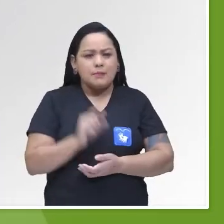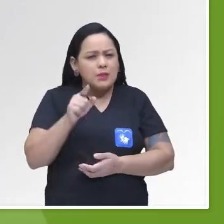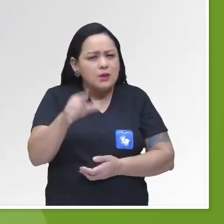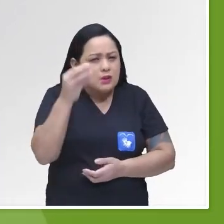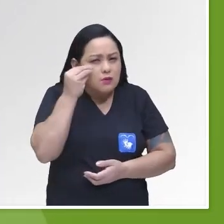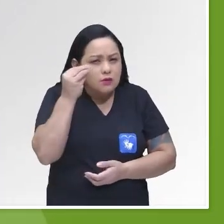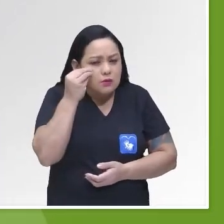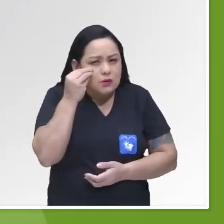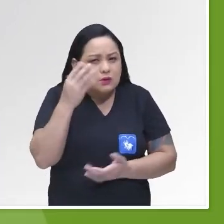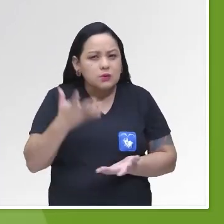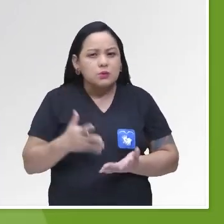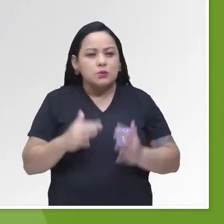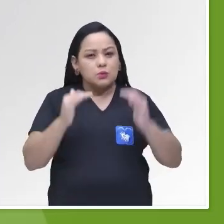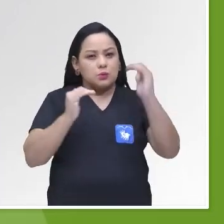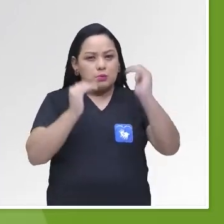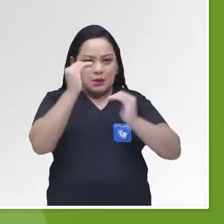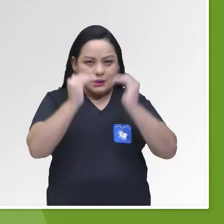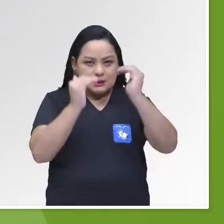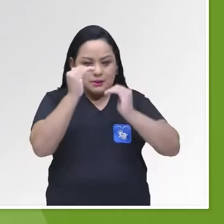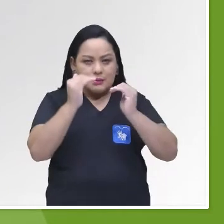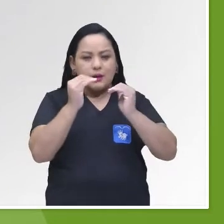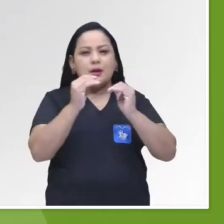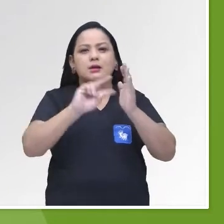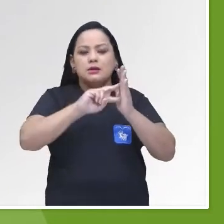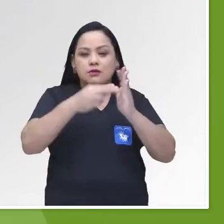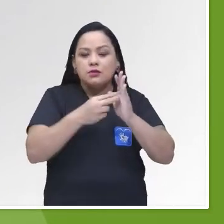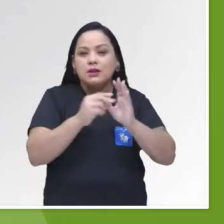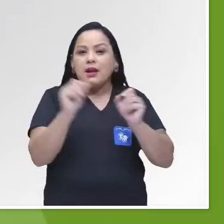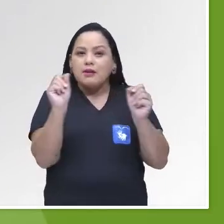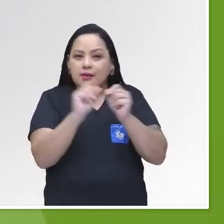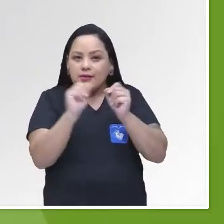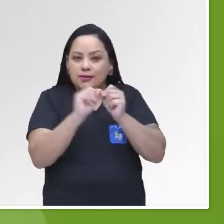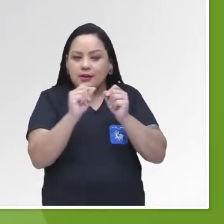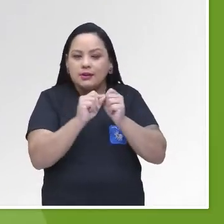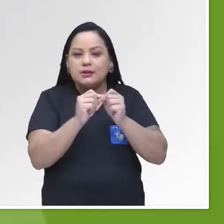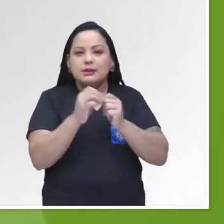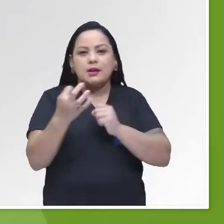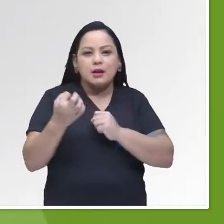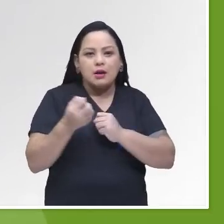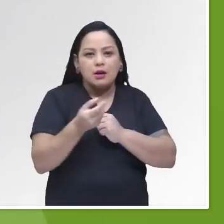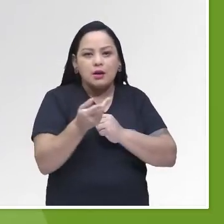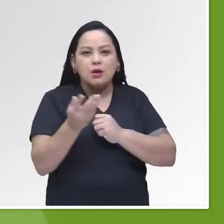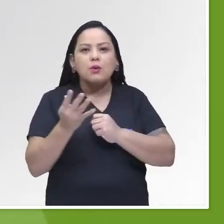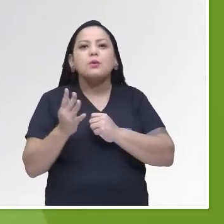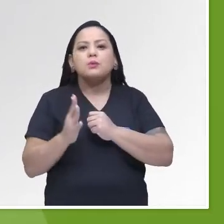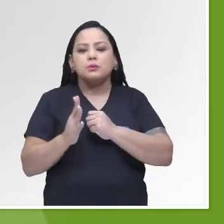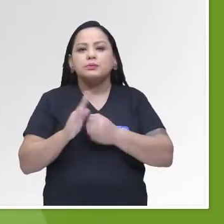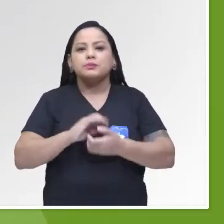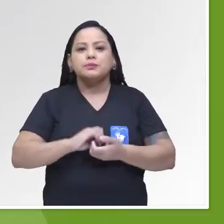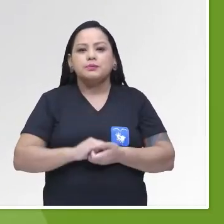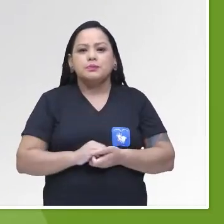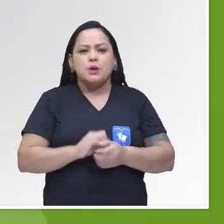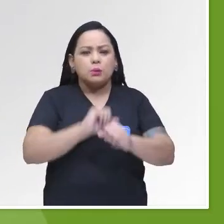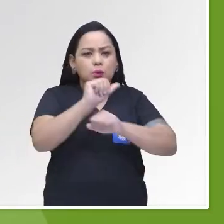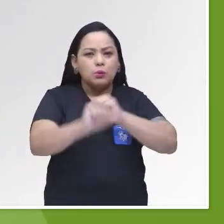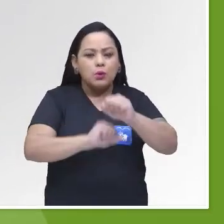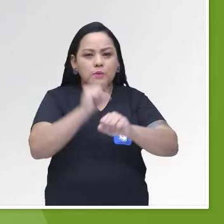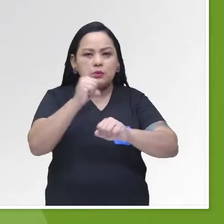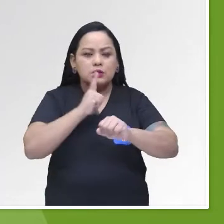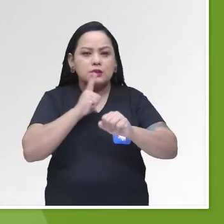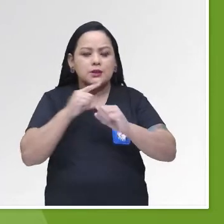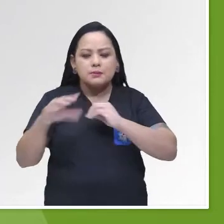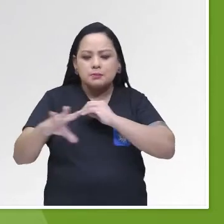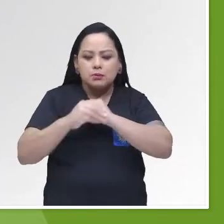vendo? Balancear é isso, é fazer com que a quantidade de átomos que